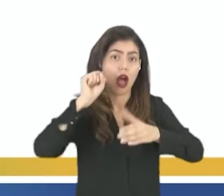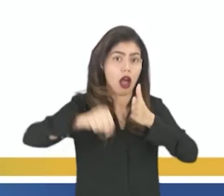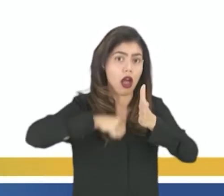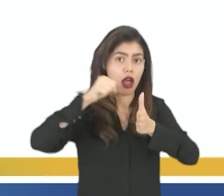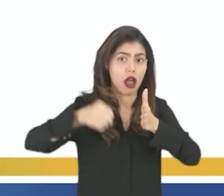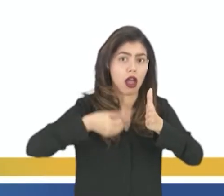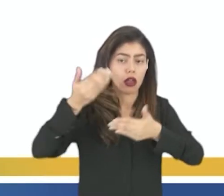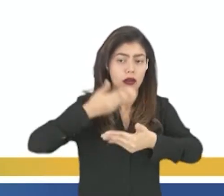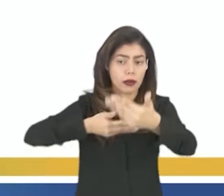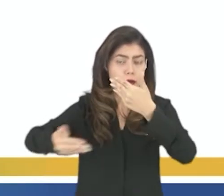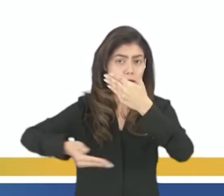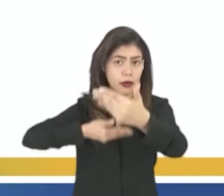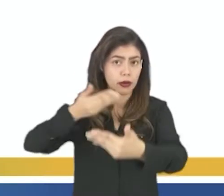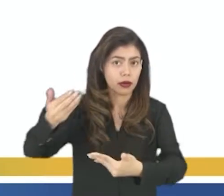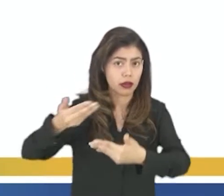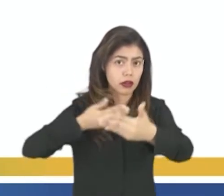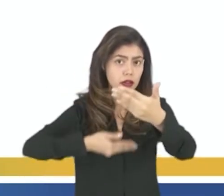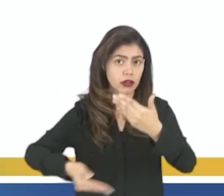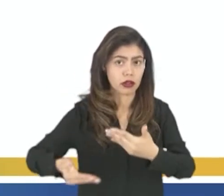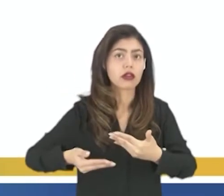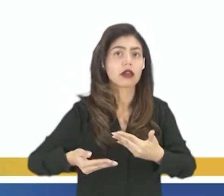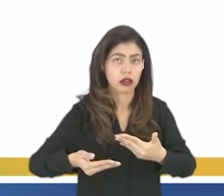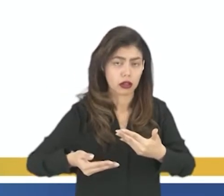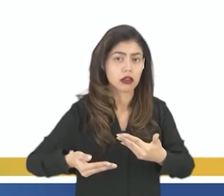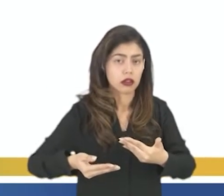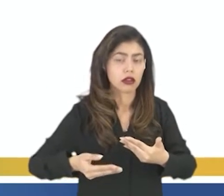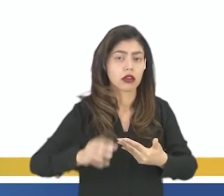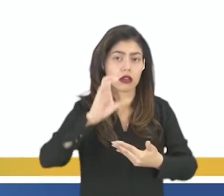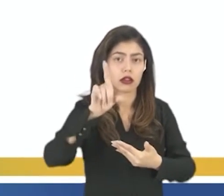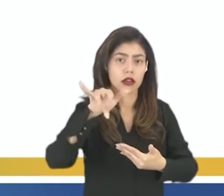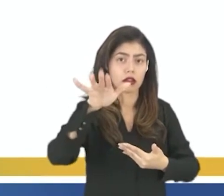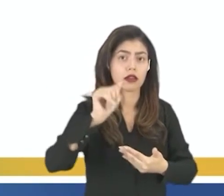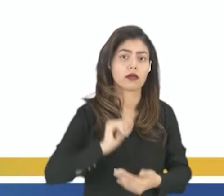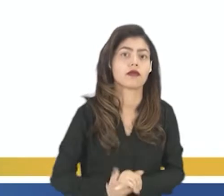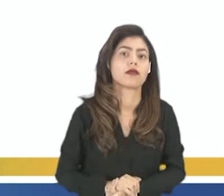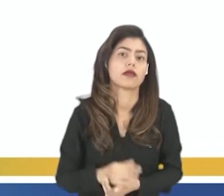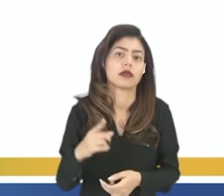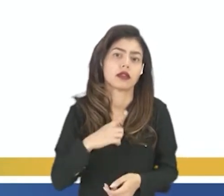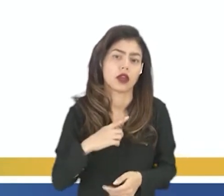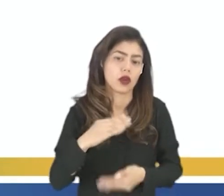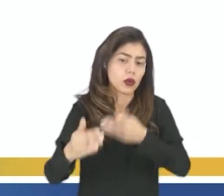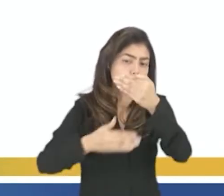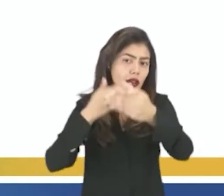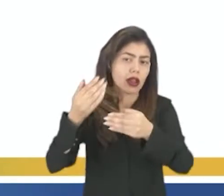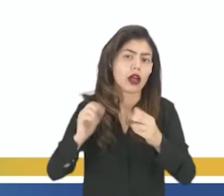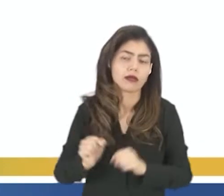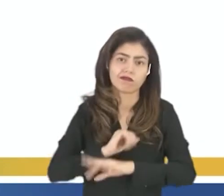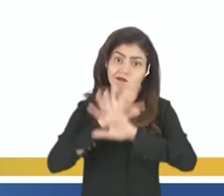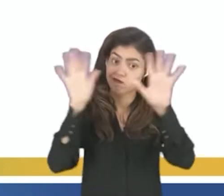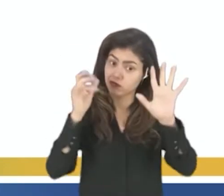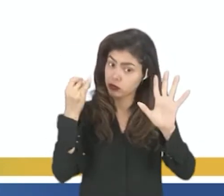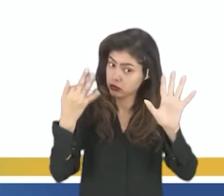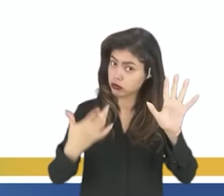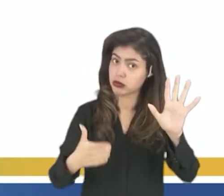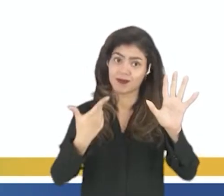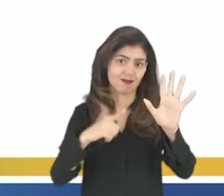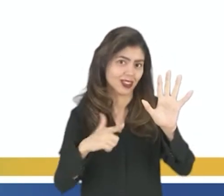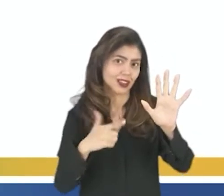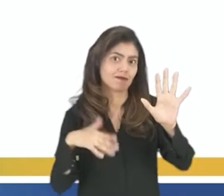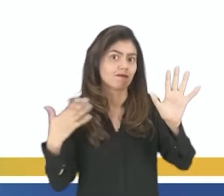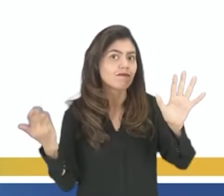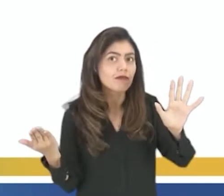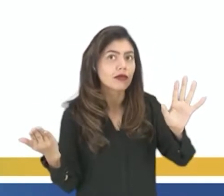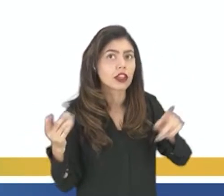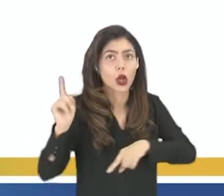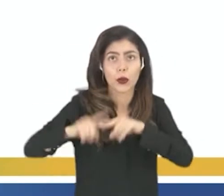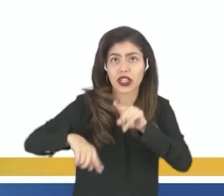ou uma transferência da Clínica E aí algumas situações no processo que não flores foram esclarecida dizem